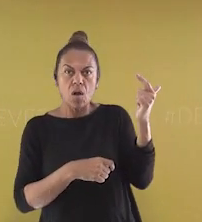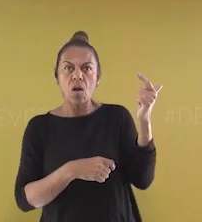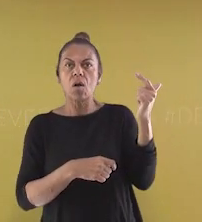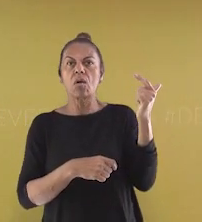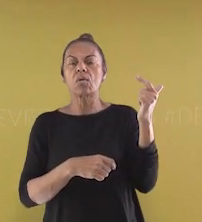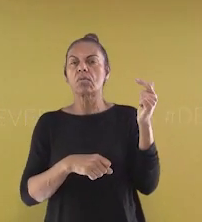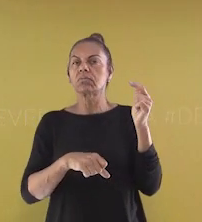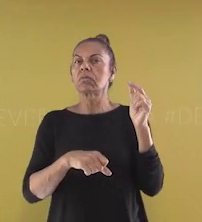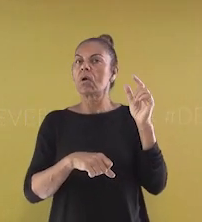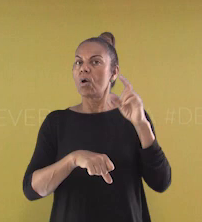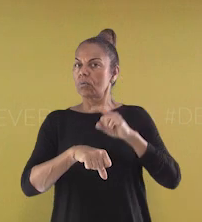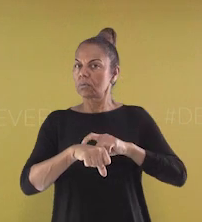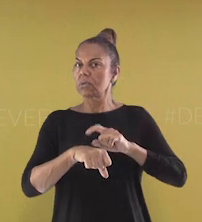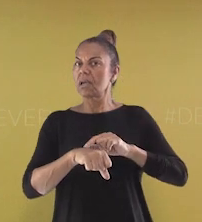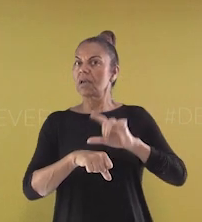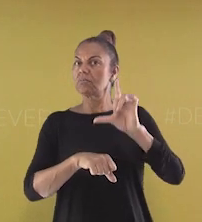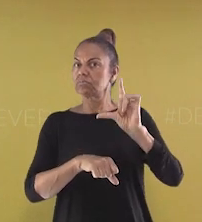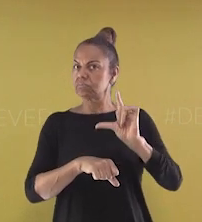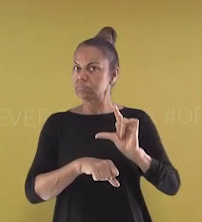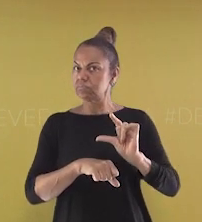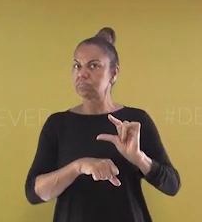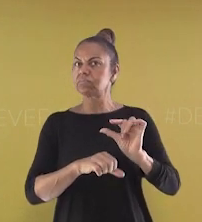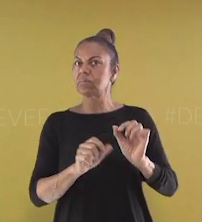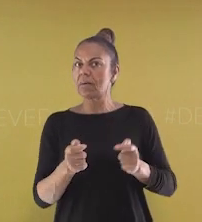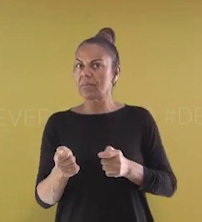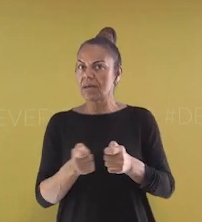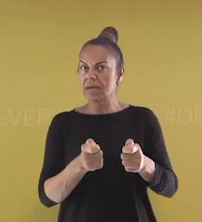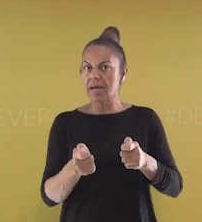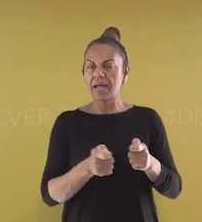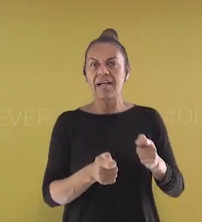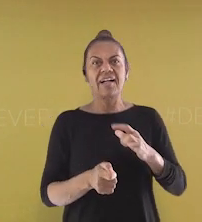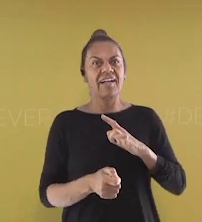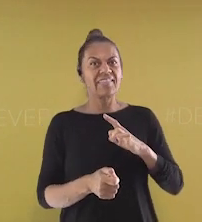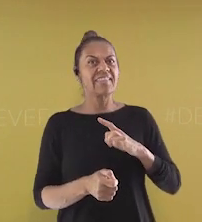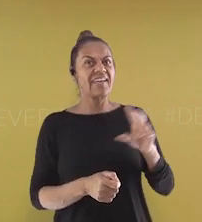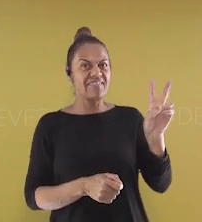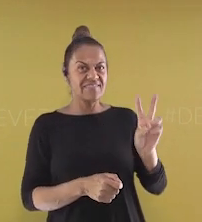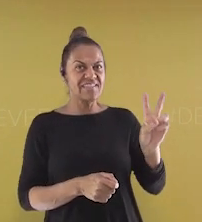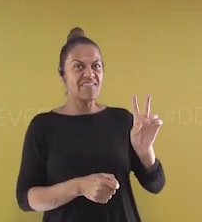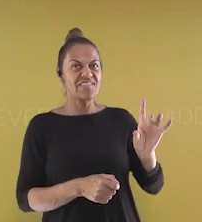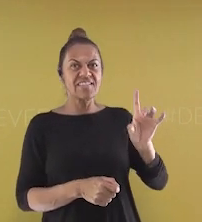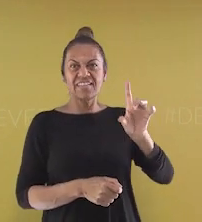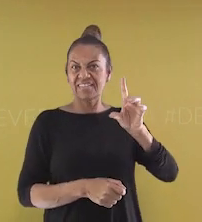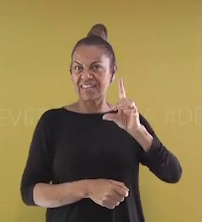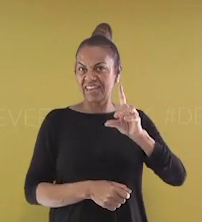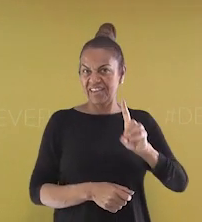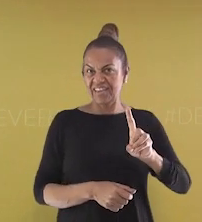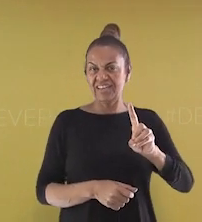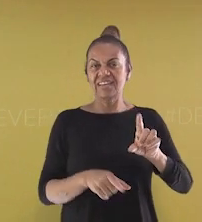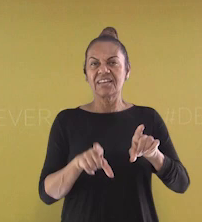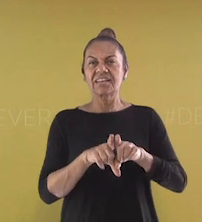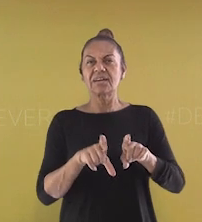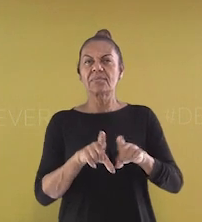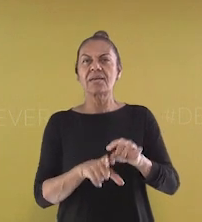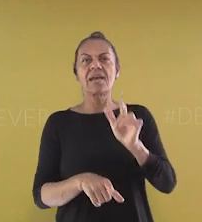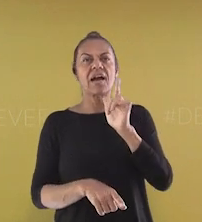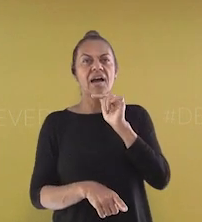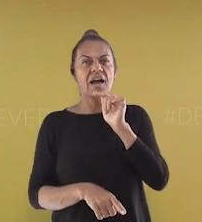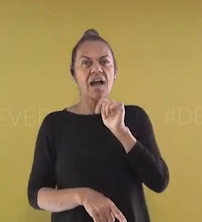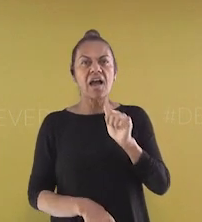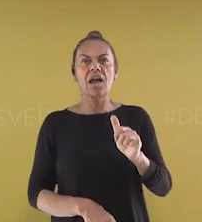à luz solar de forma moderada, pois essa é uma fonte de vitamina D, por exemplo, ingerir